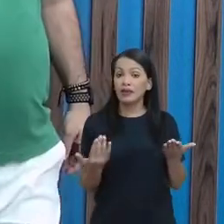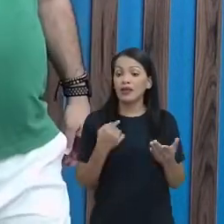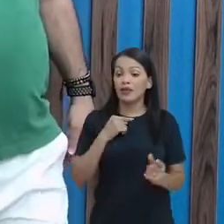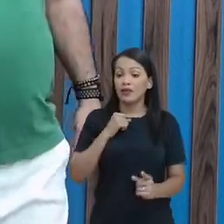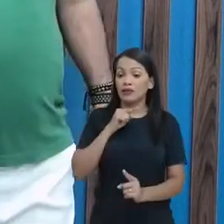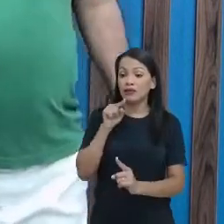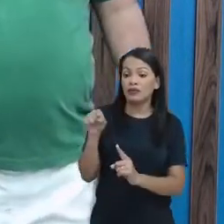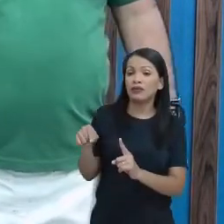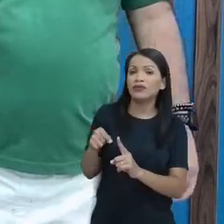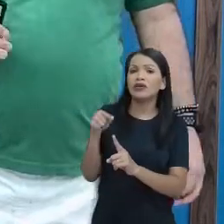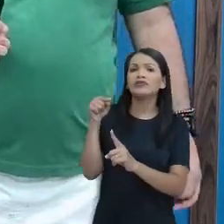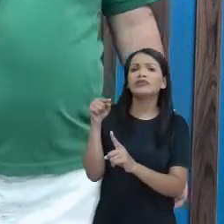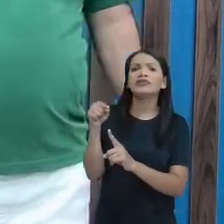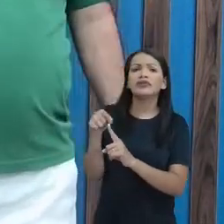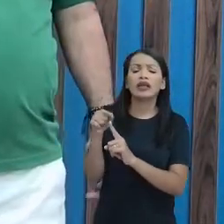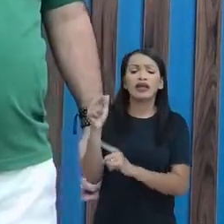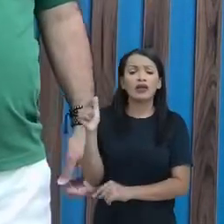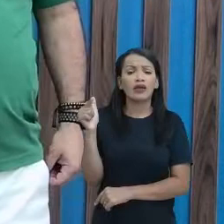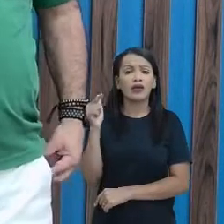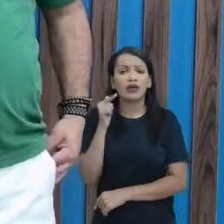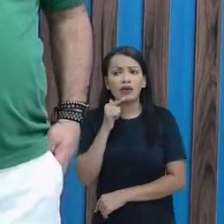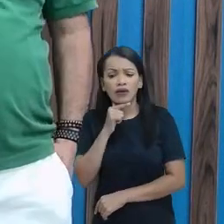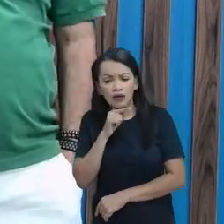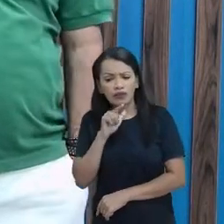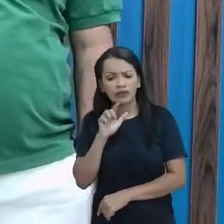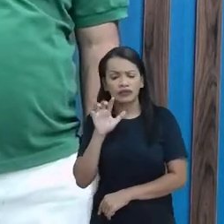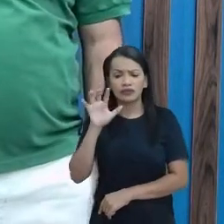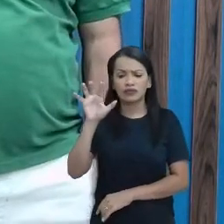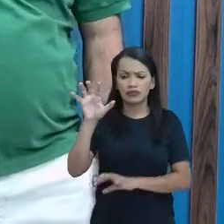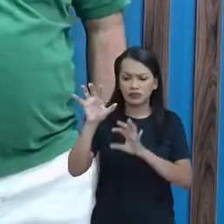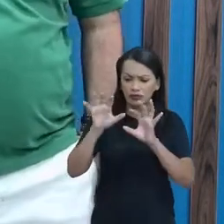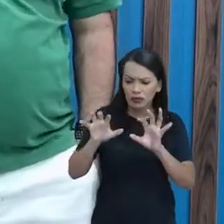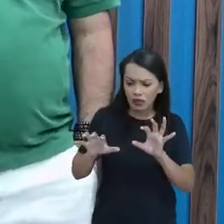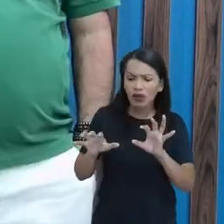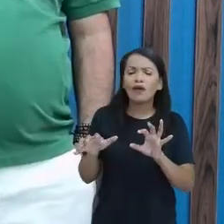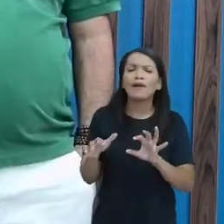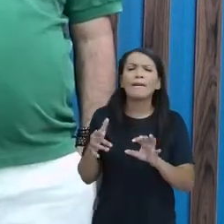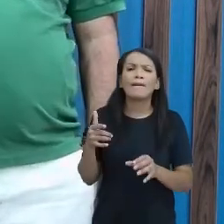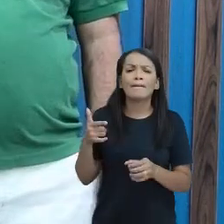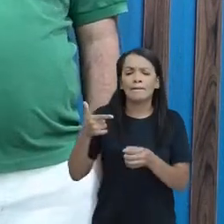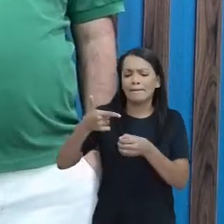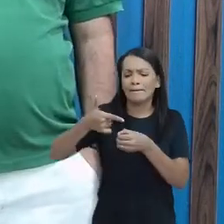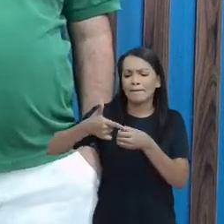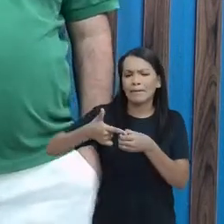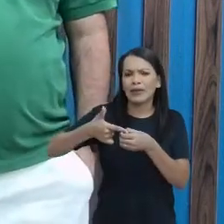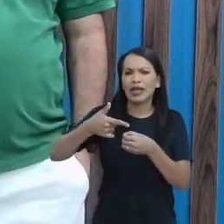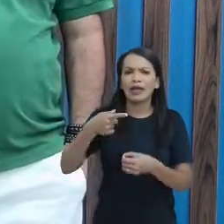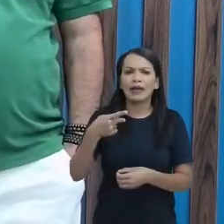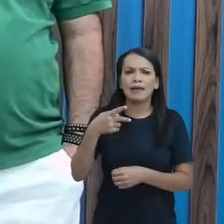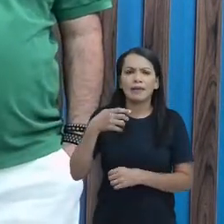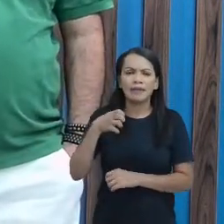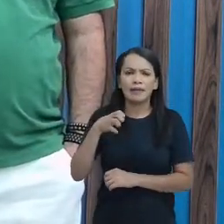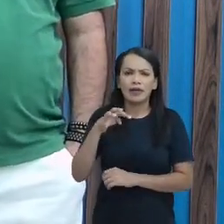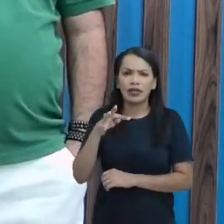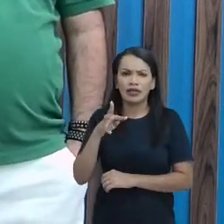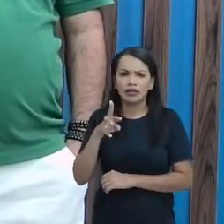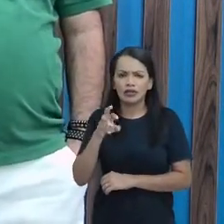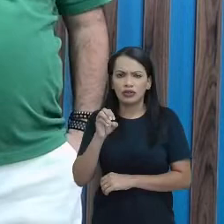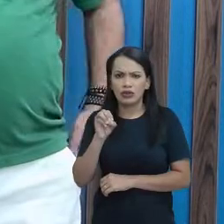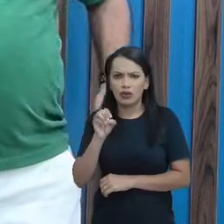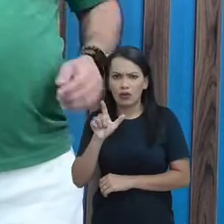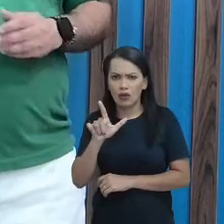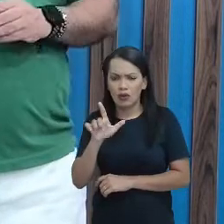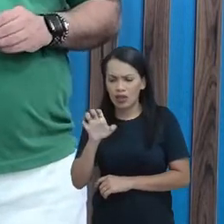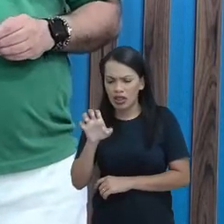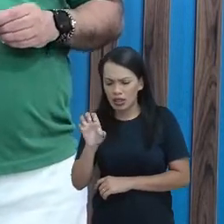dessa operação era conquistar regiões fornecedoras de petróleo e minérios com uma rápida tomada da